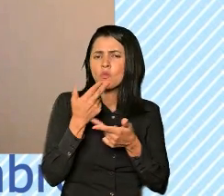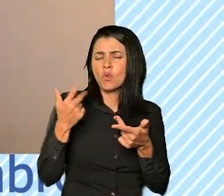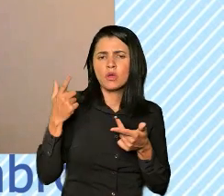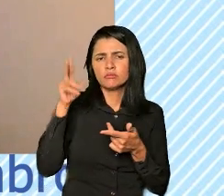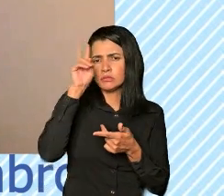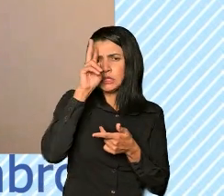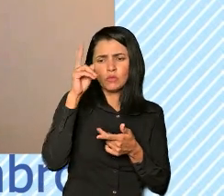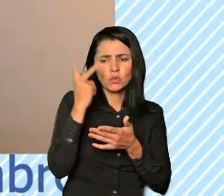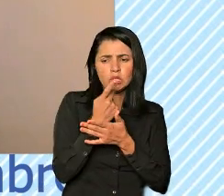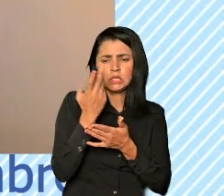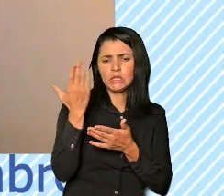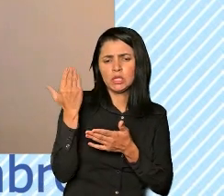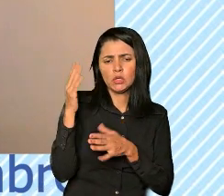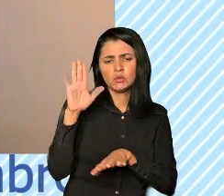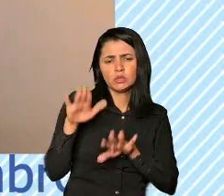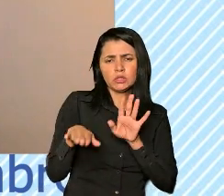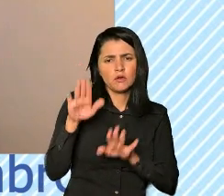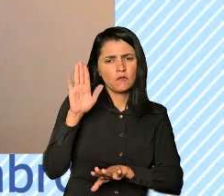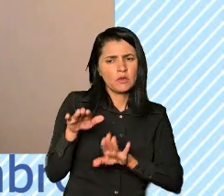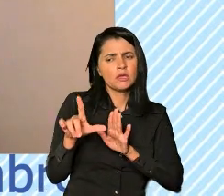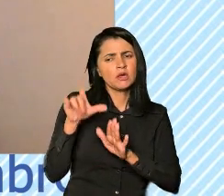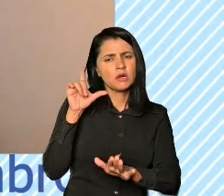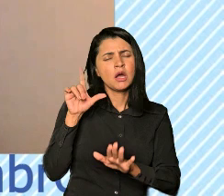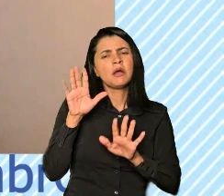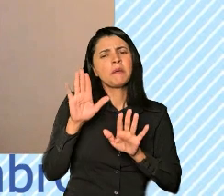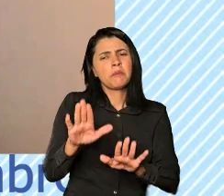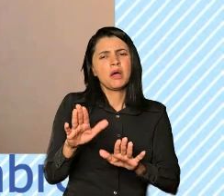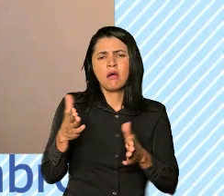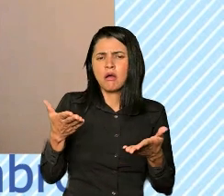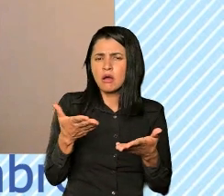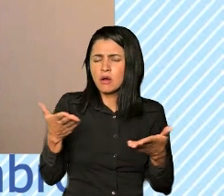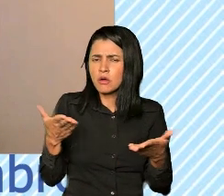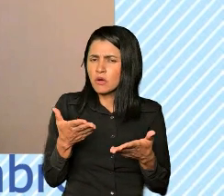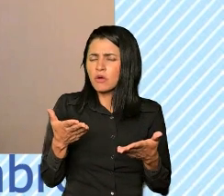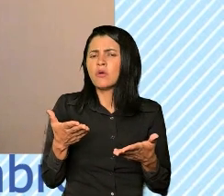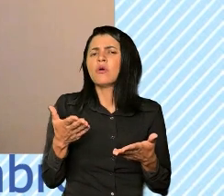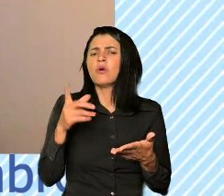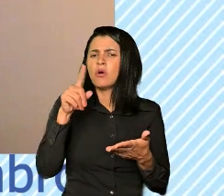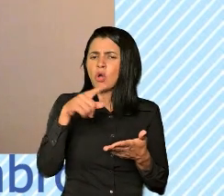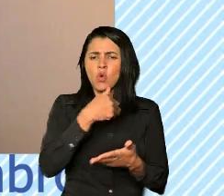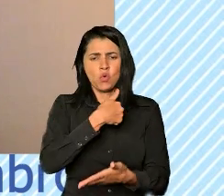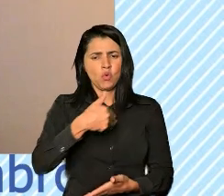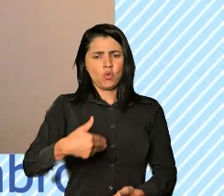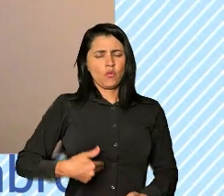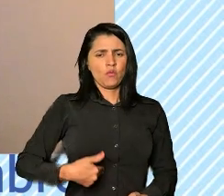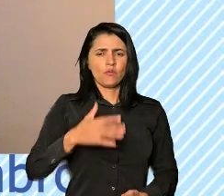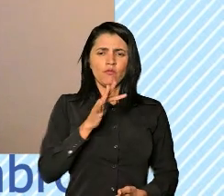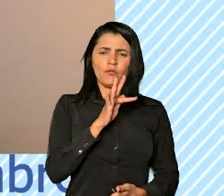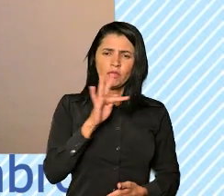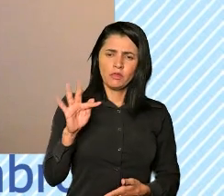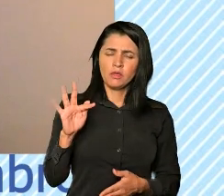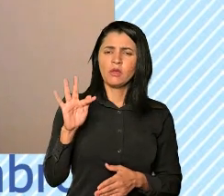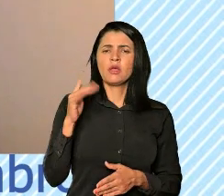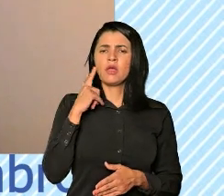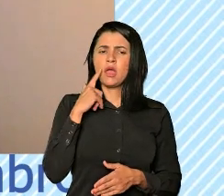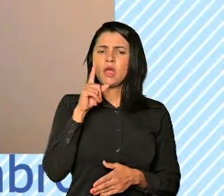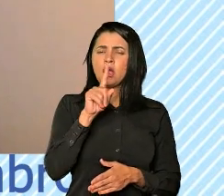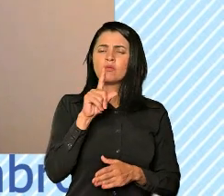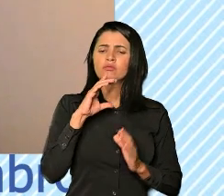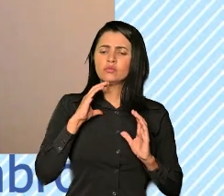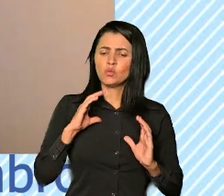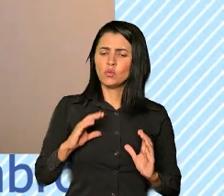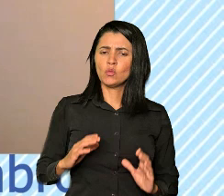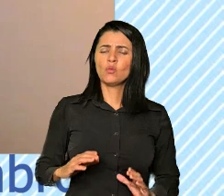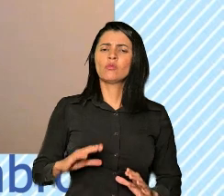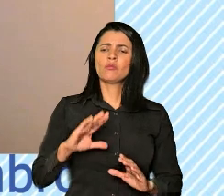que aconteceu, talvez tenha acontecido antes, mas atualmente o governo federal se comporta